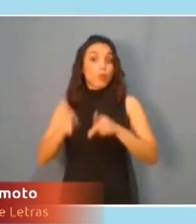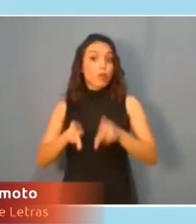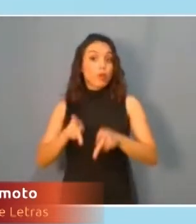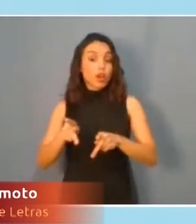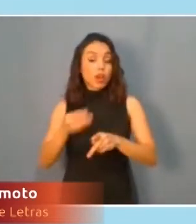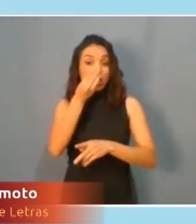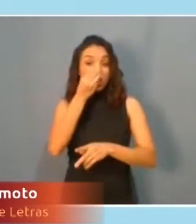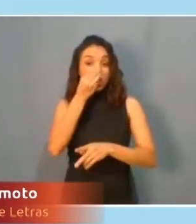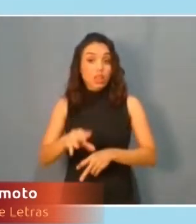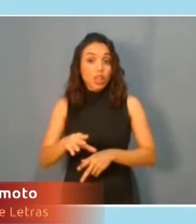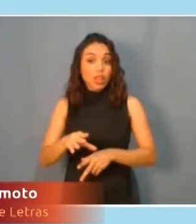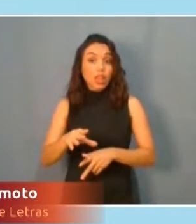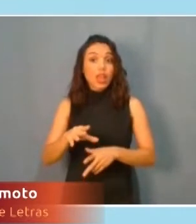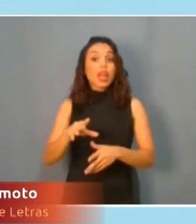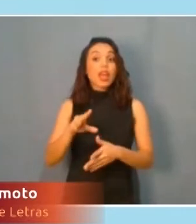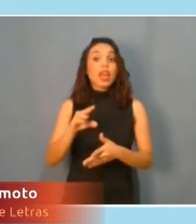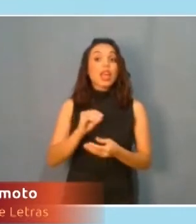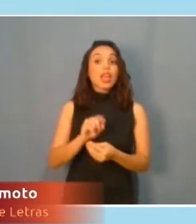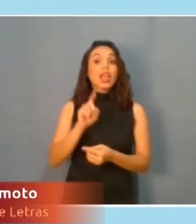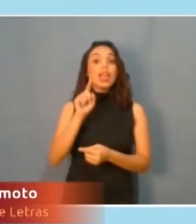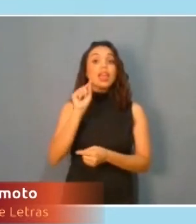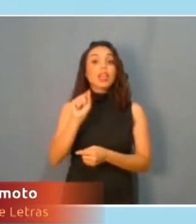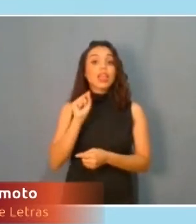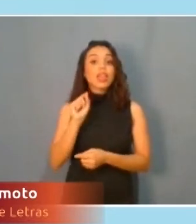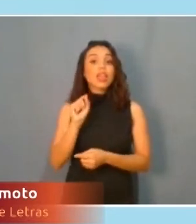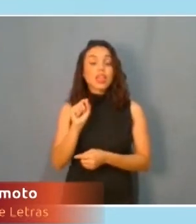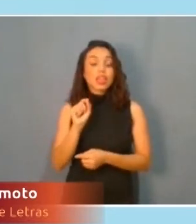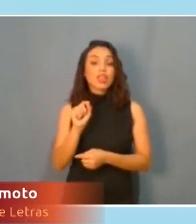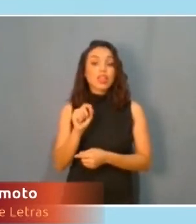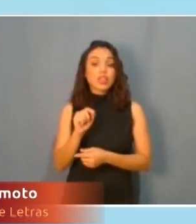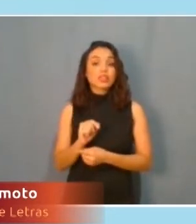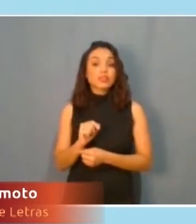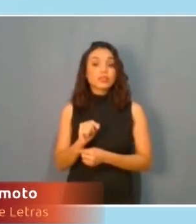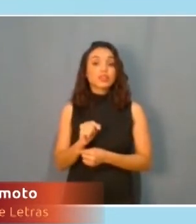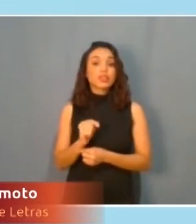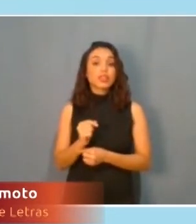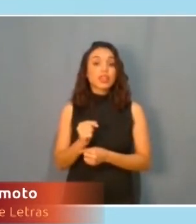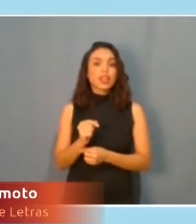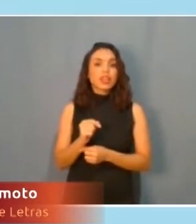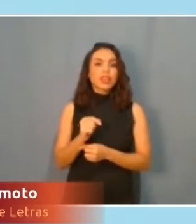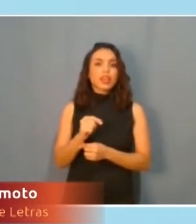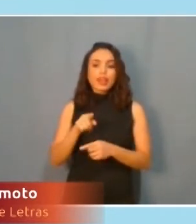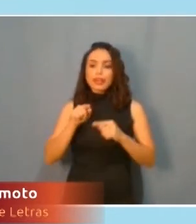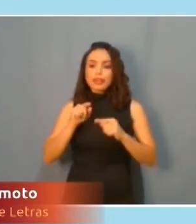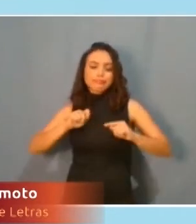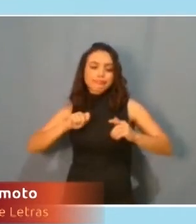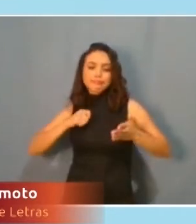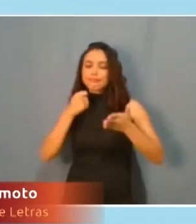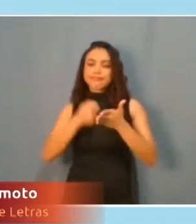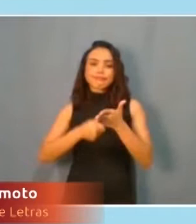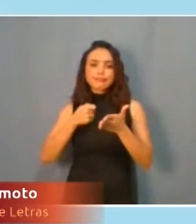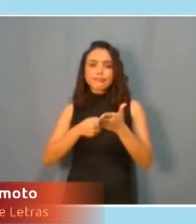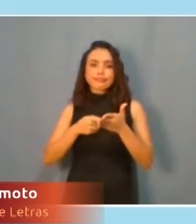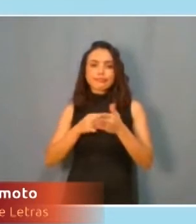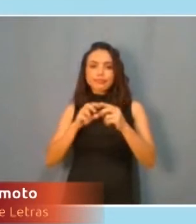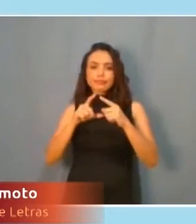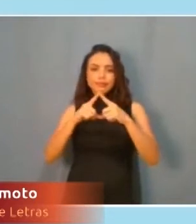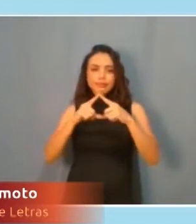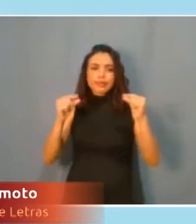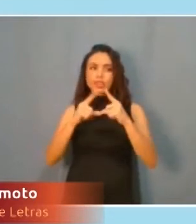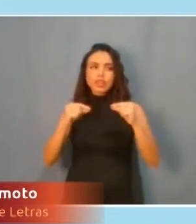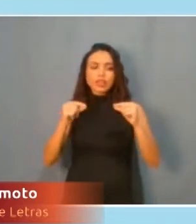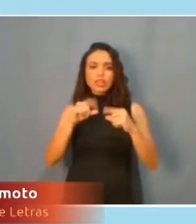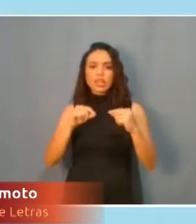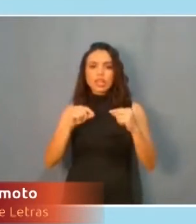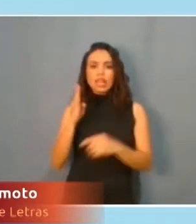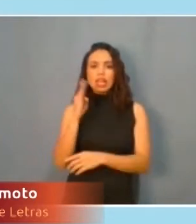todos também. A gente está vendo aqui em Brasília a relutância do STF em votar o marco temporal. É uma coisa